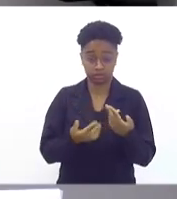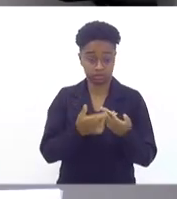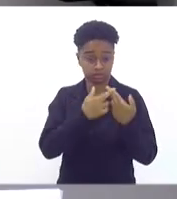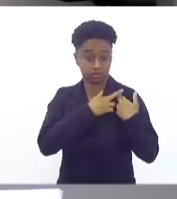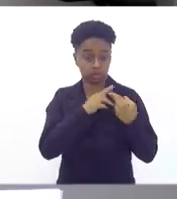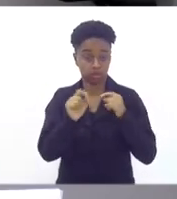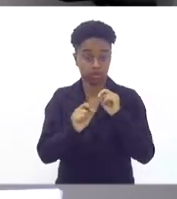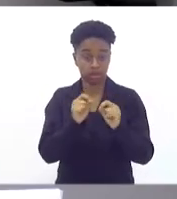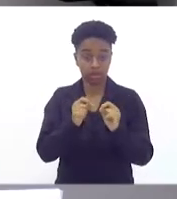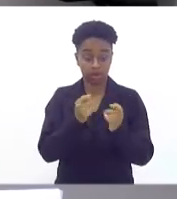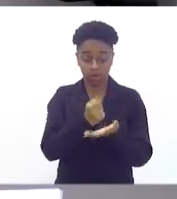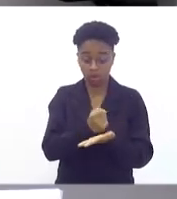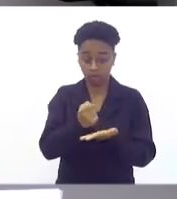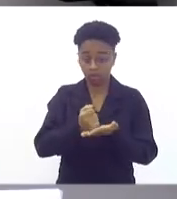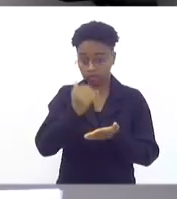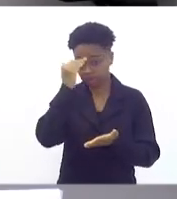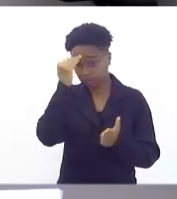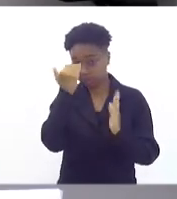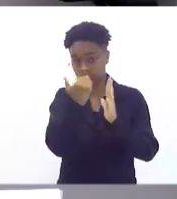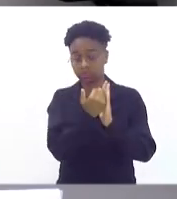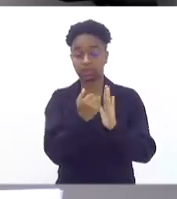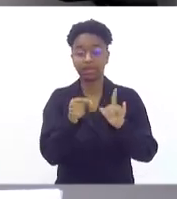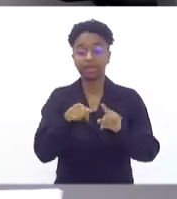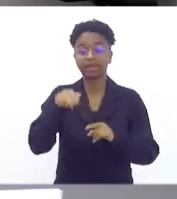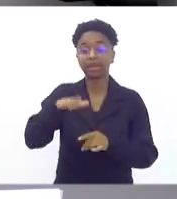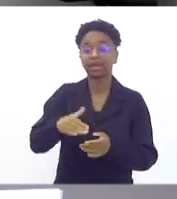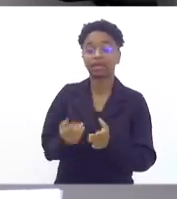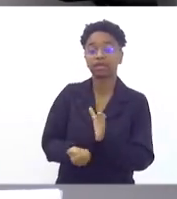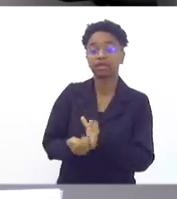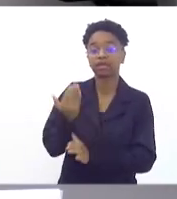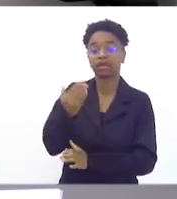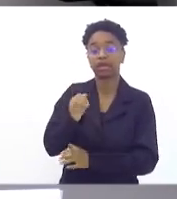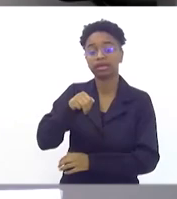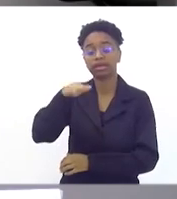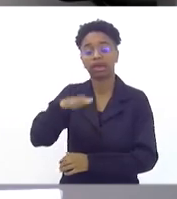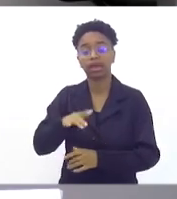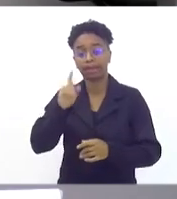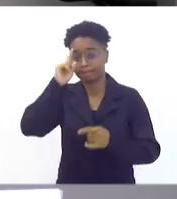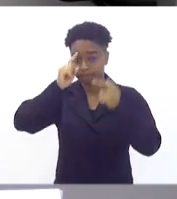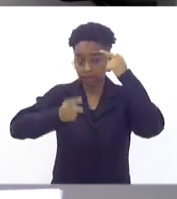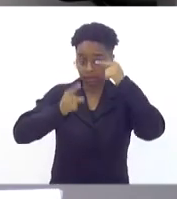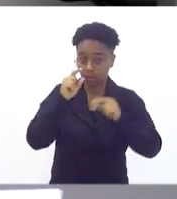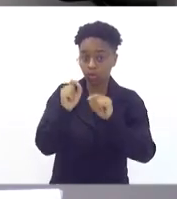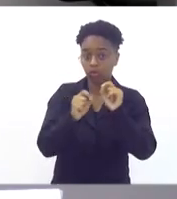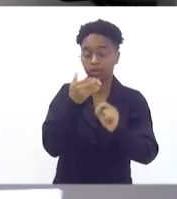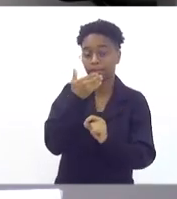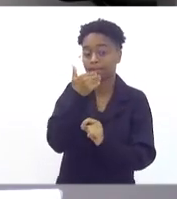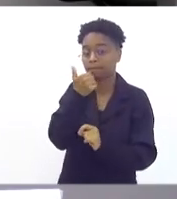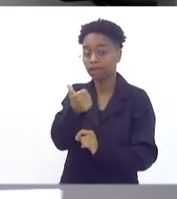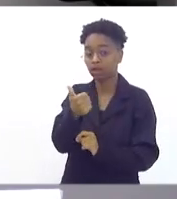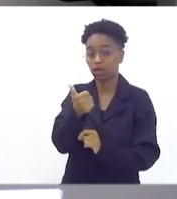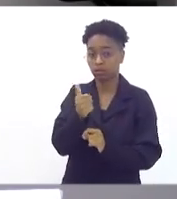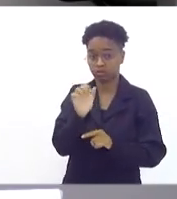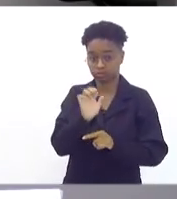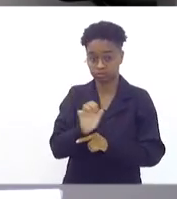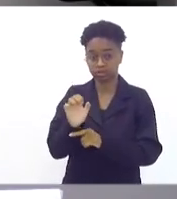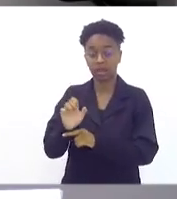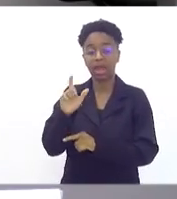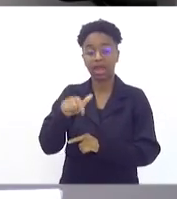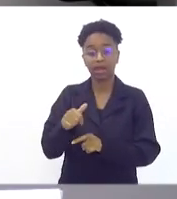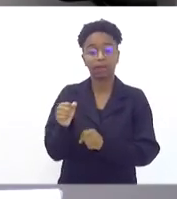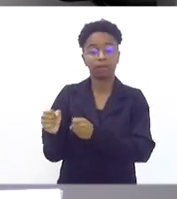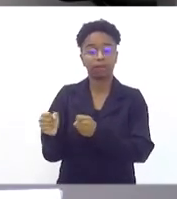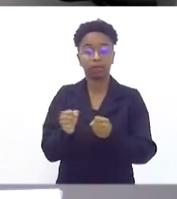cumprimento do contrato e quem elabora e quem quem quem determina o que que vai ser o melhor pro estado é o poder